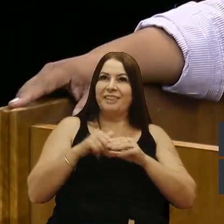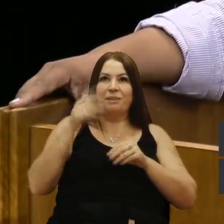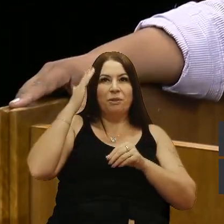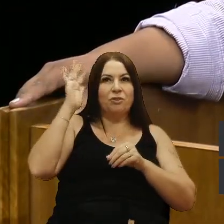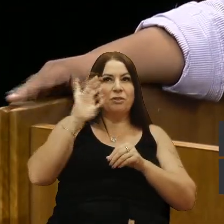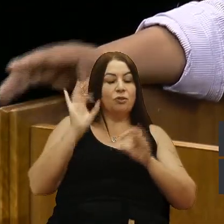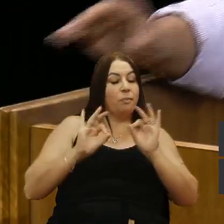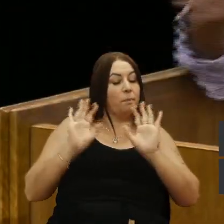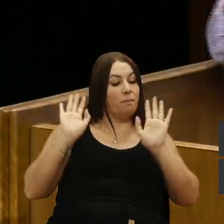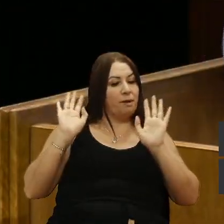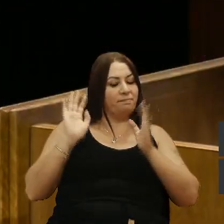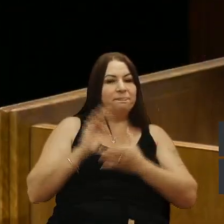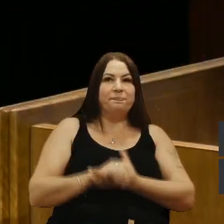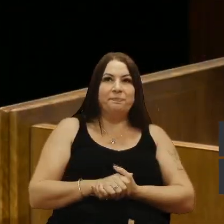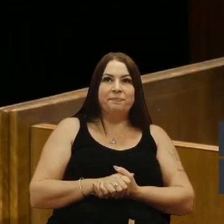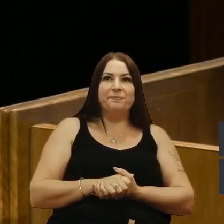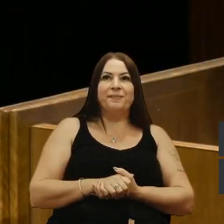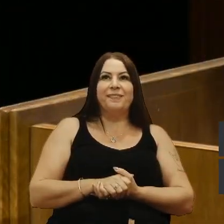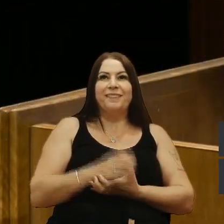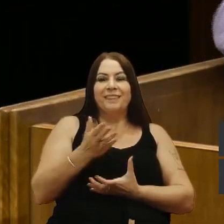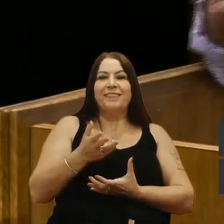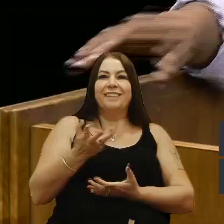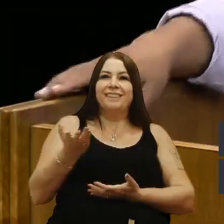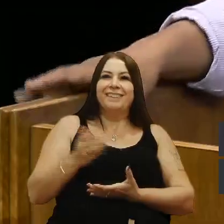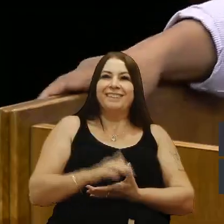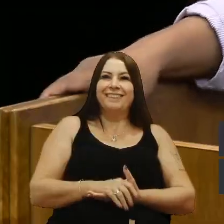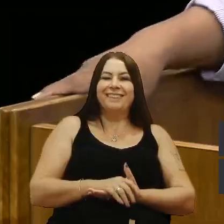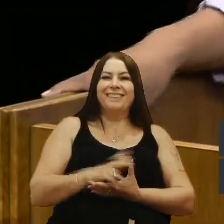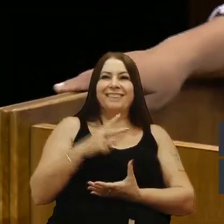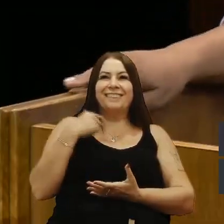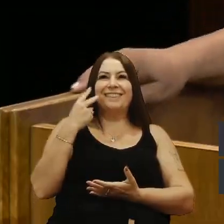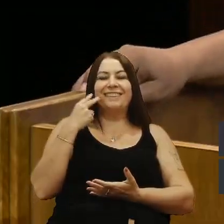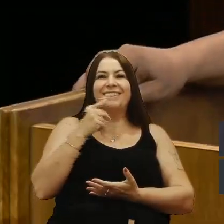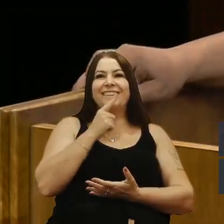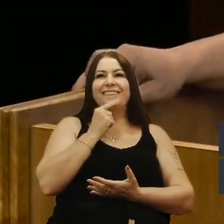tivesse preparado, né? Mas, vereador João Wes,